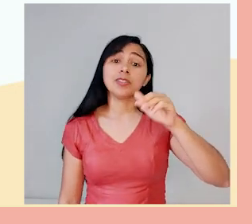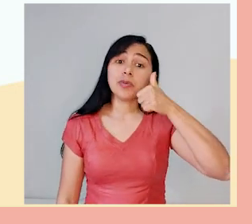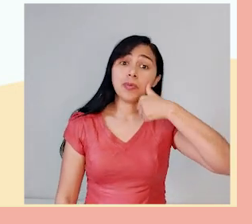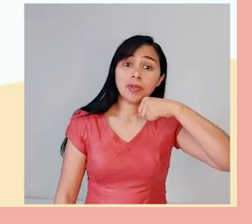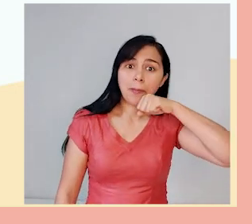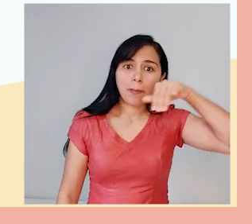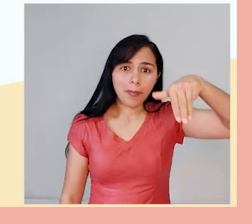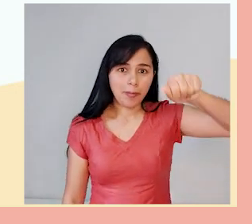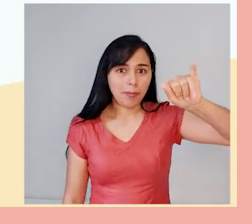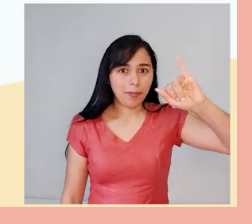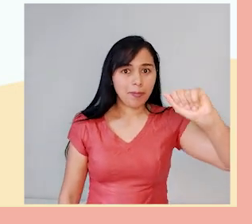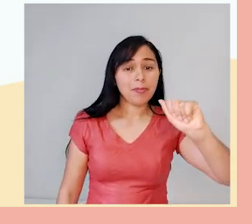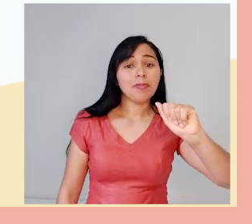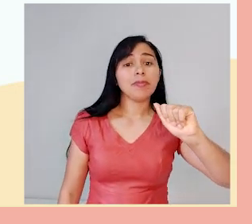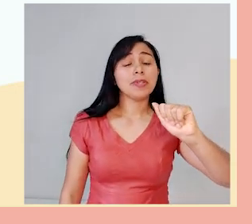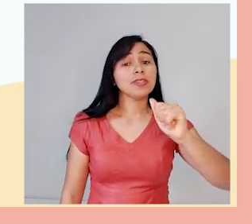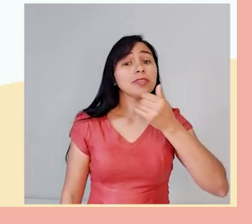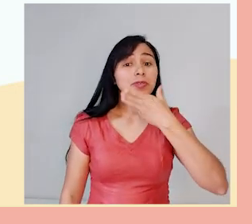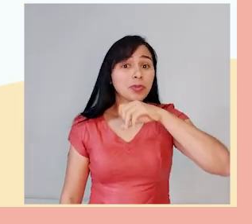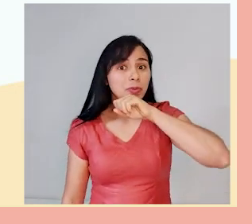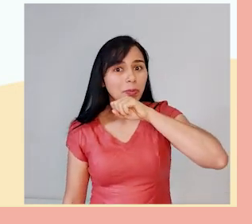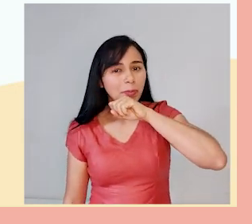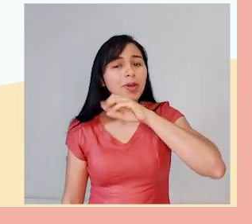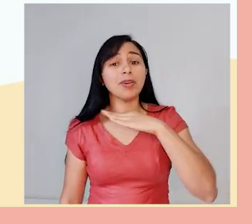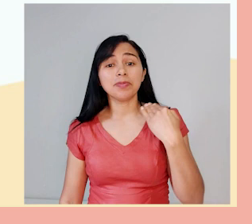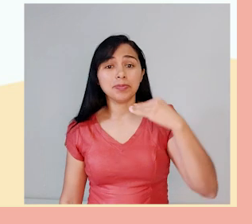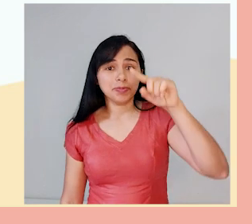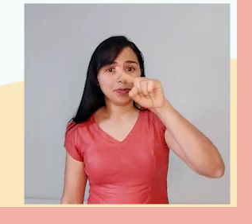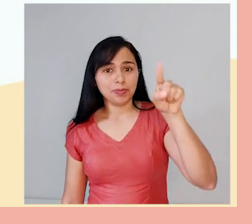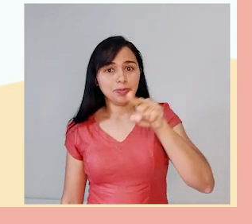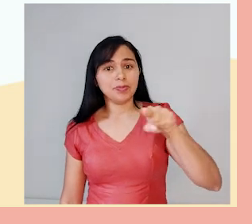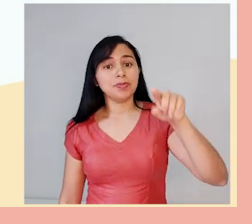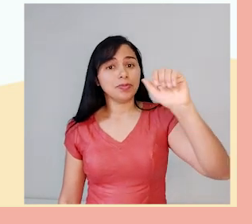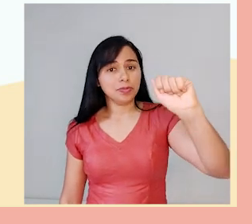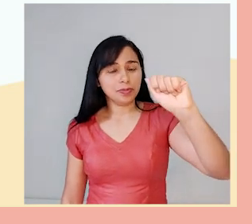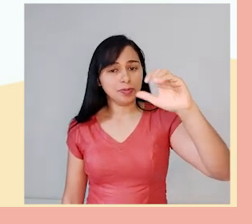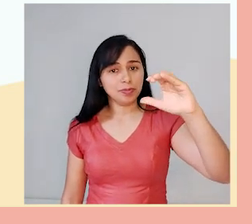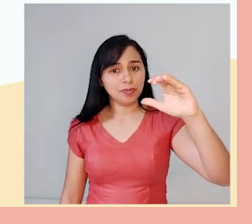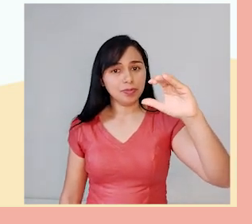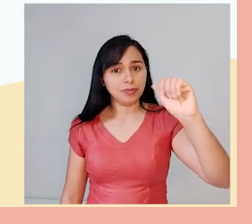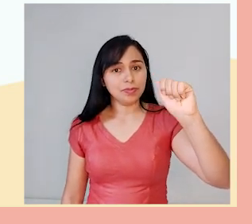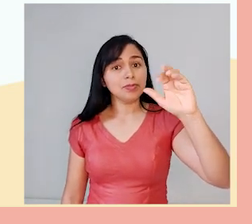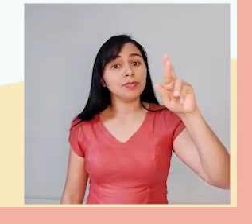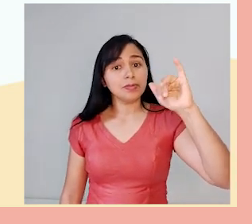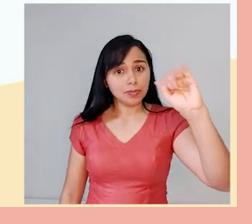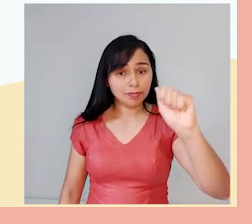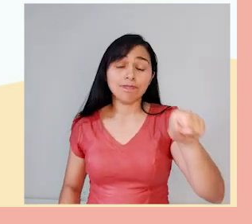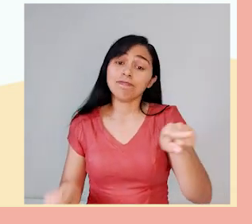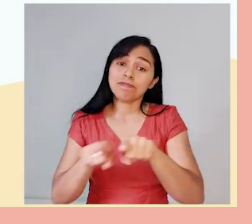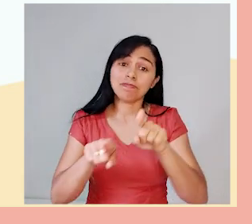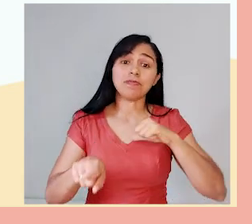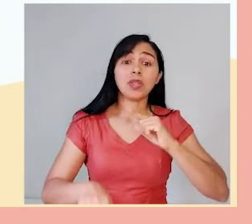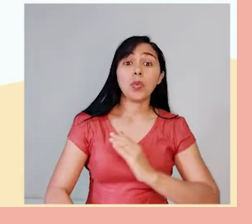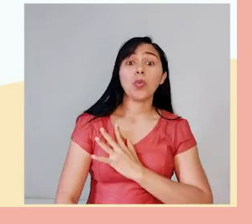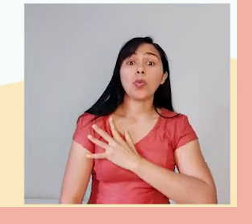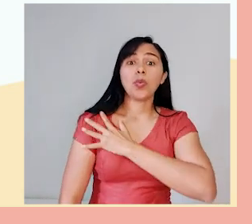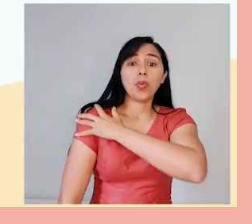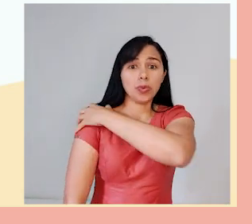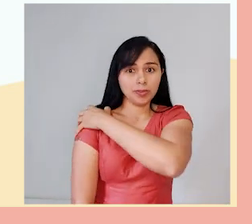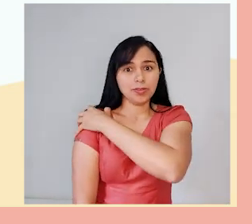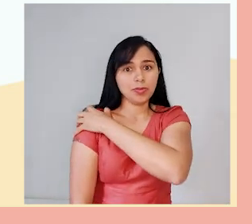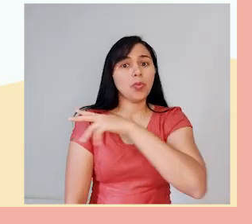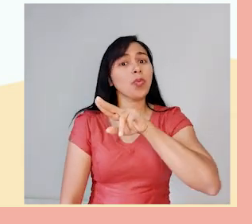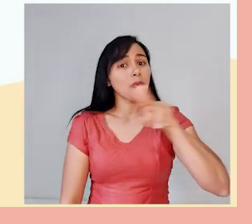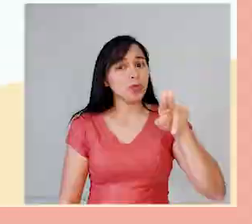Há muitos na freguesia, por causa de um coronel que se chamou Zacarias e que foi o mais antigo senhor